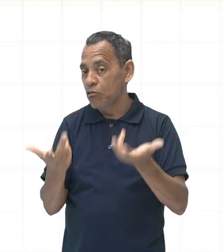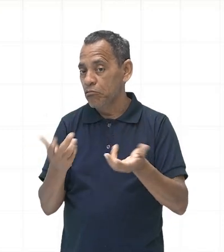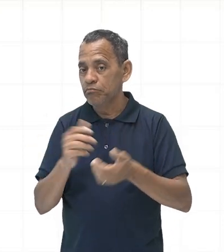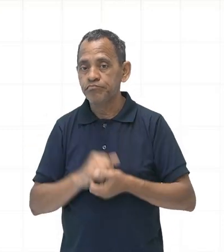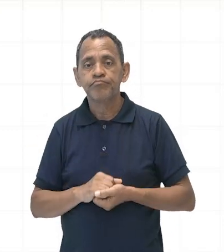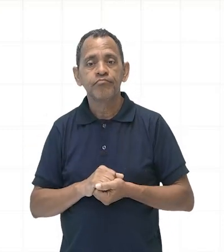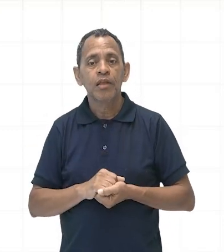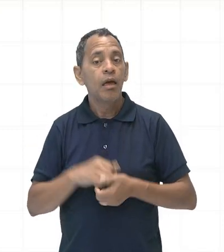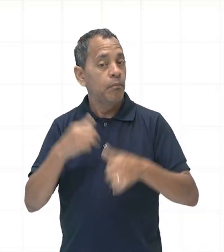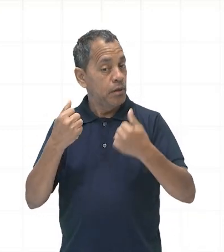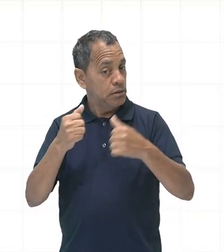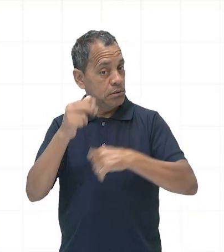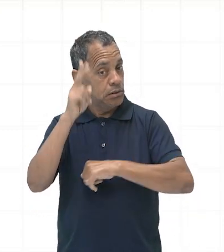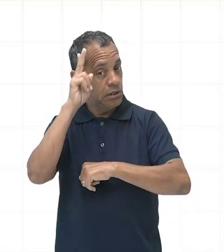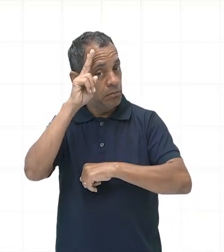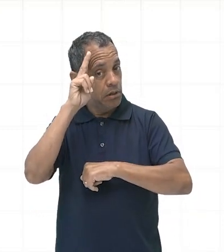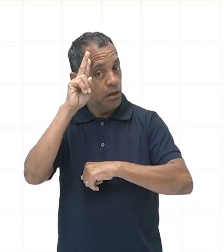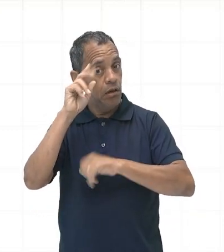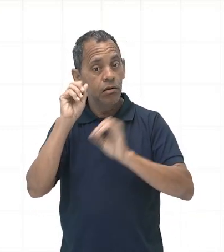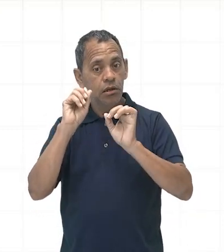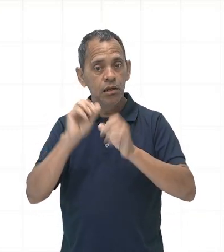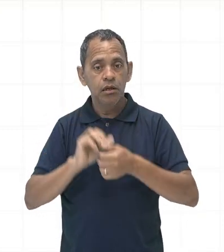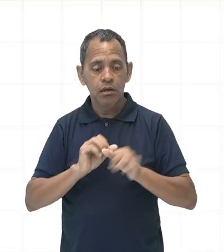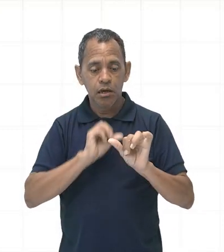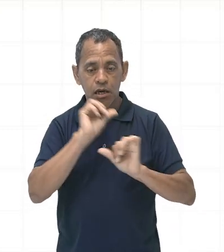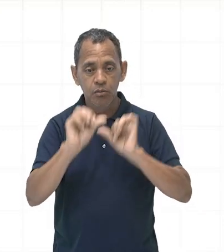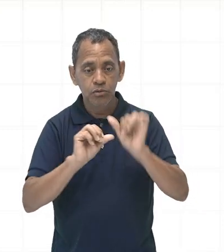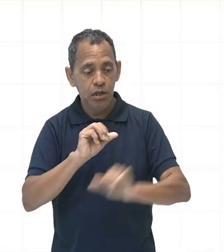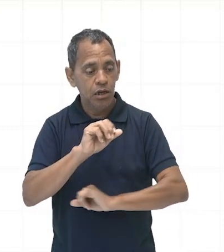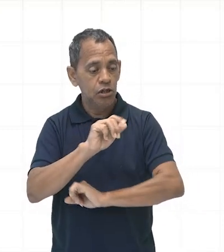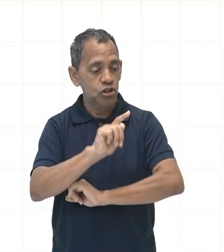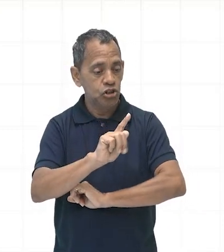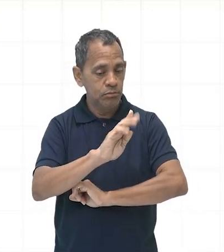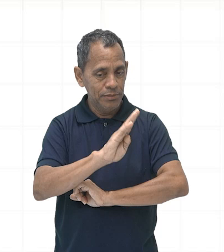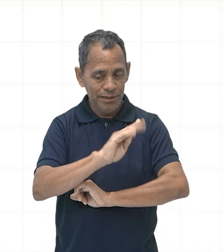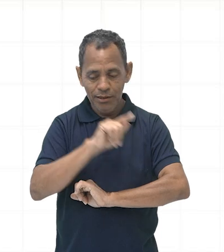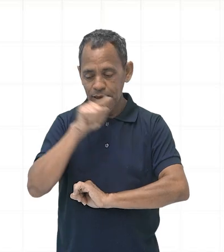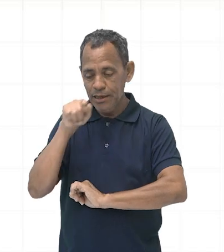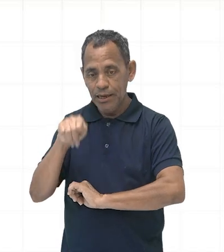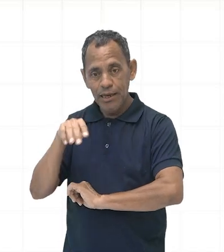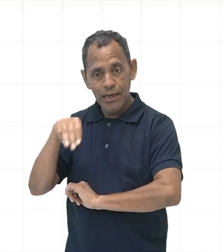aí, olha só, eu quero transformar de gigabyte para